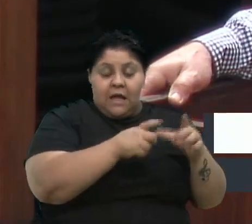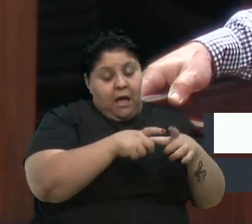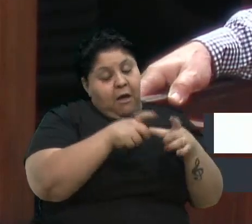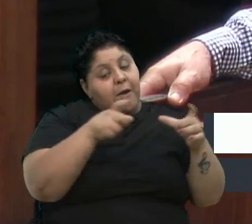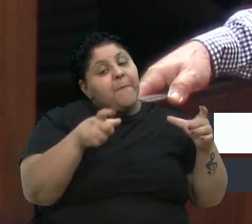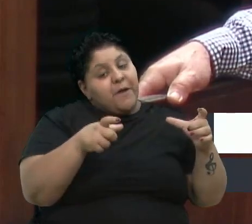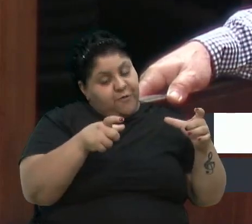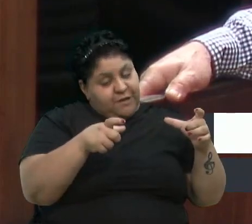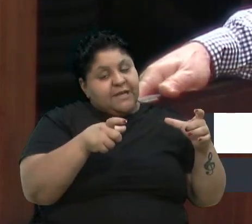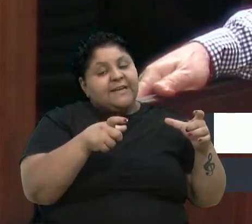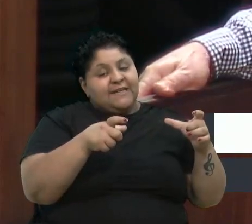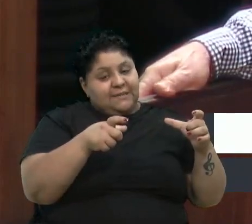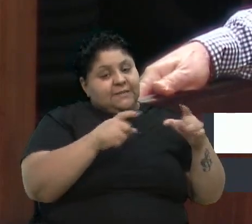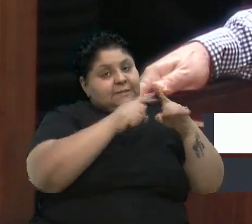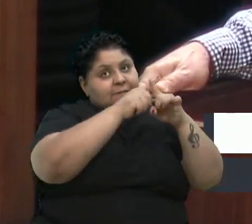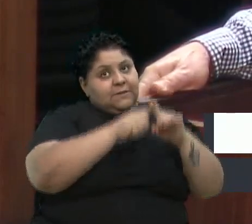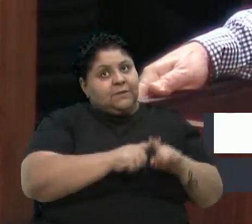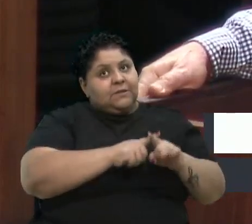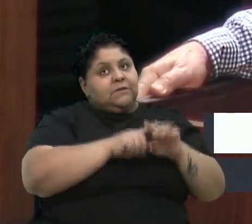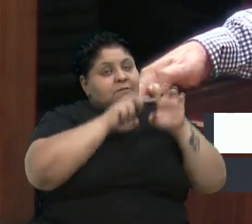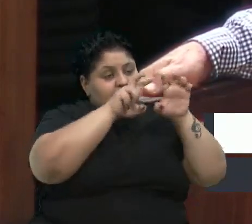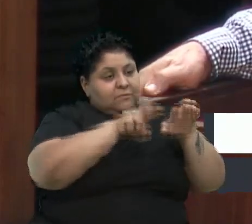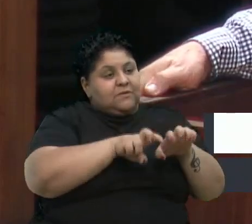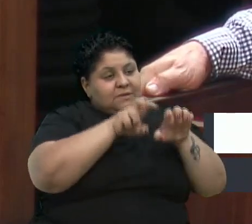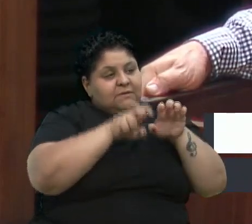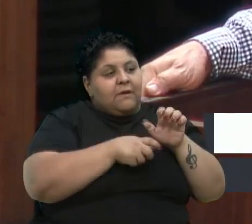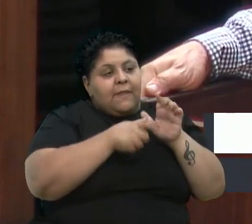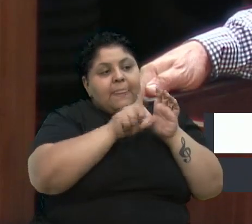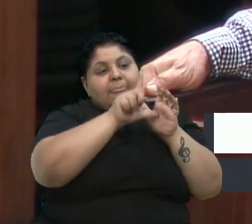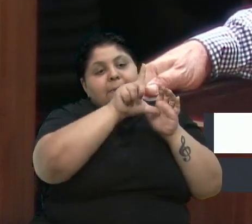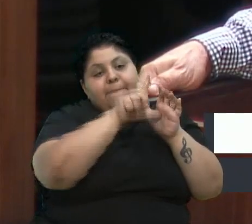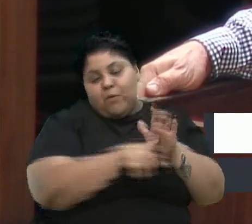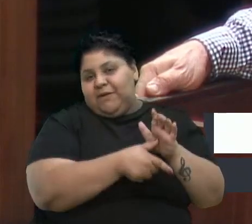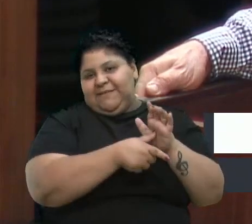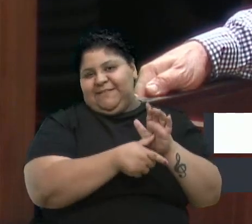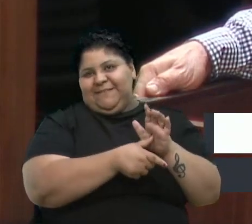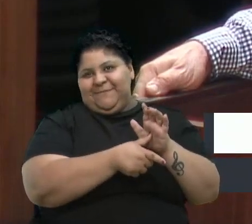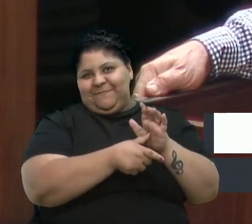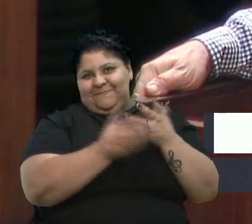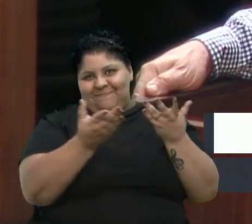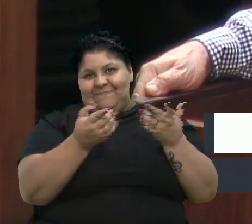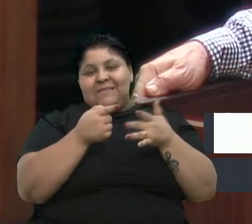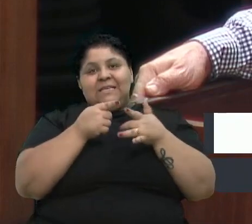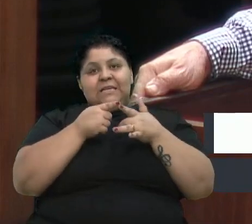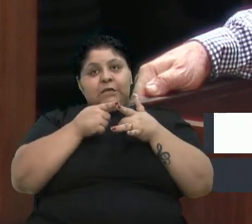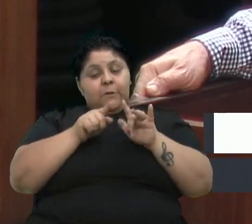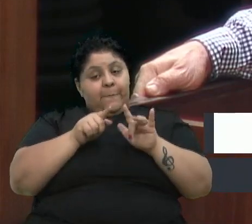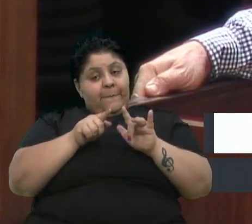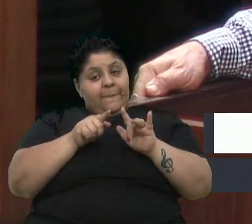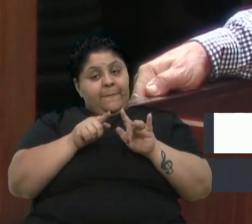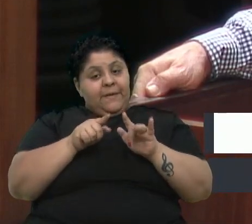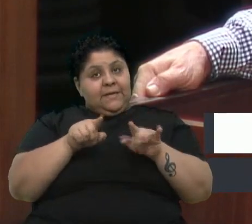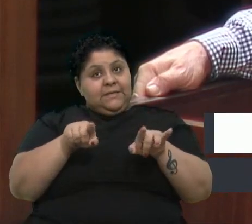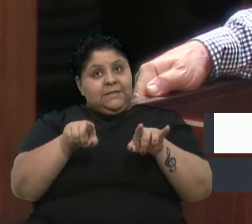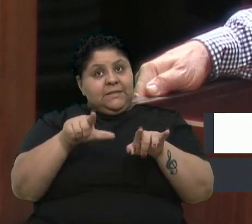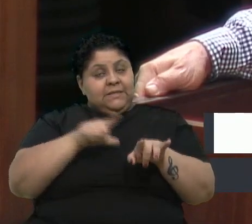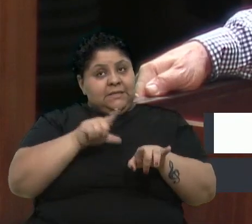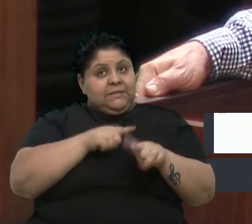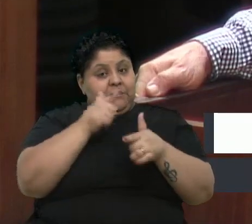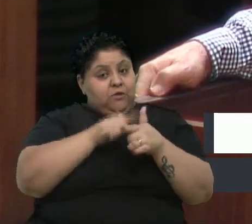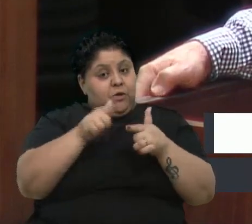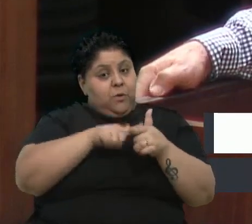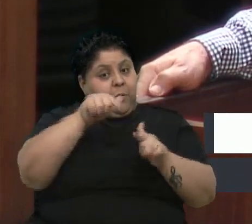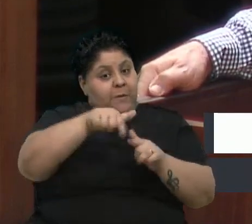maioria, muitas vezes, o agricultor fica para depois, né, Leandro? Mas, diante das situações que vivemos na nossa cidade,